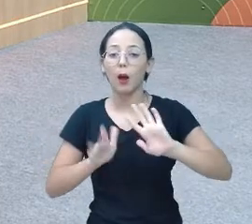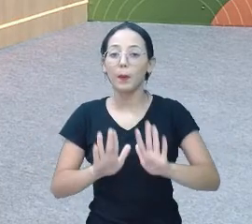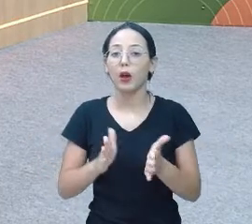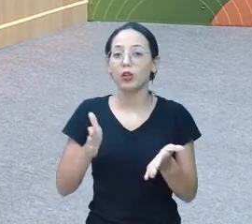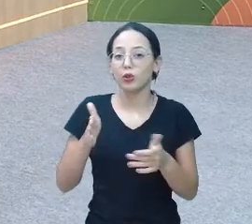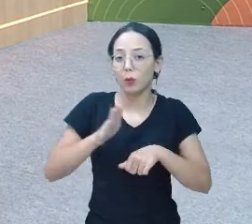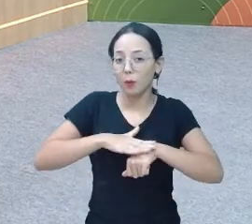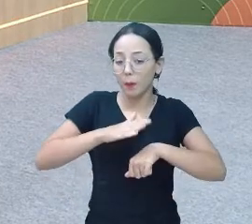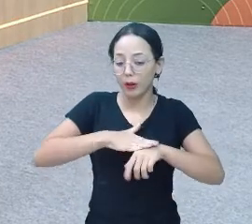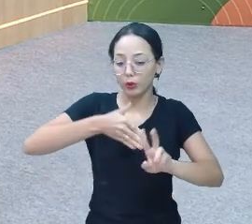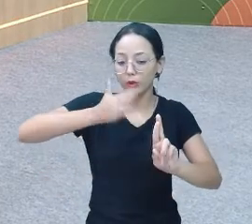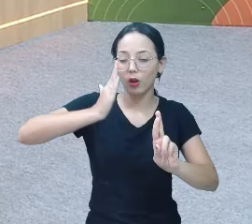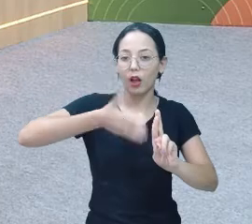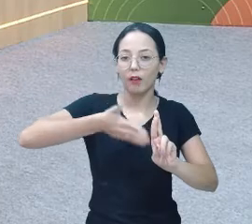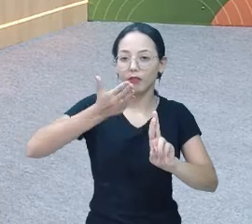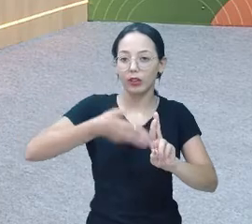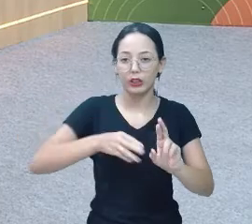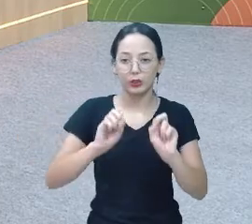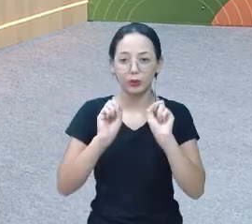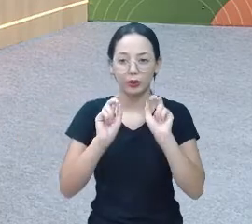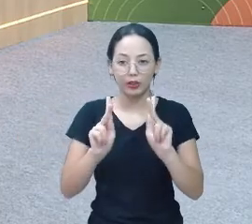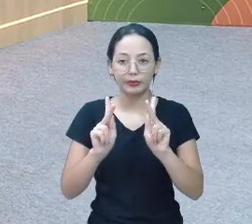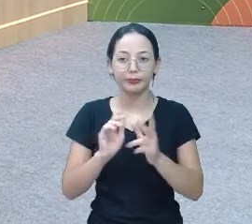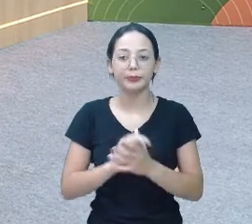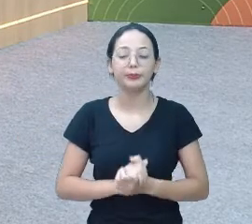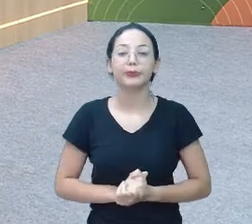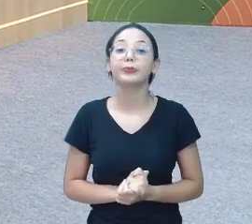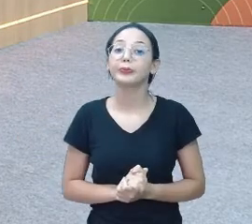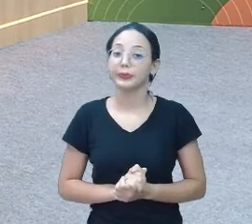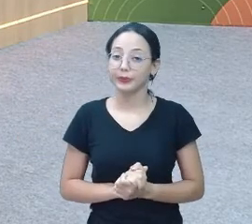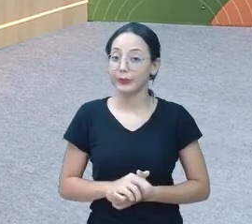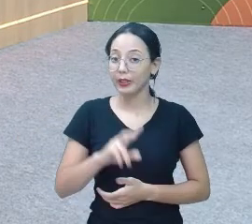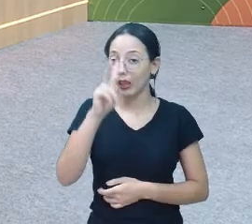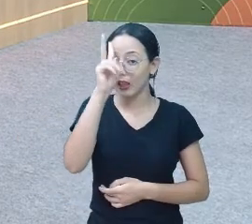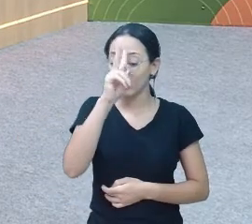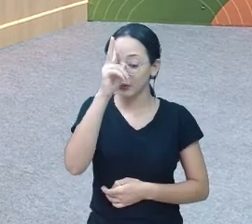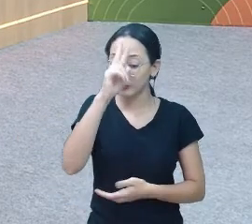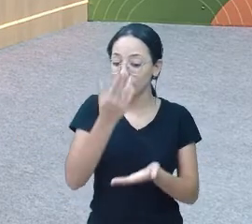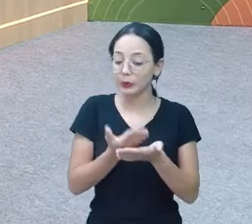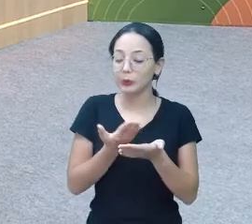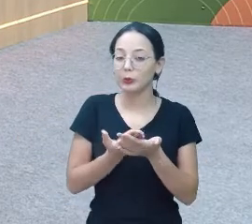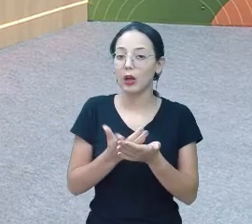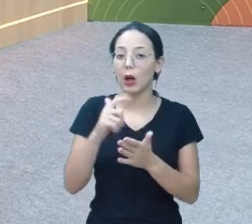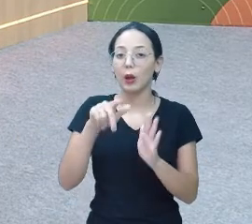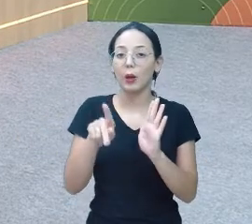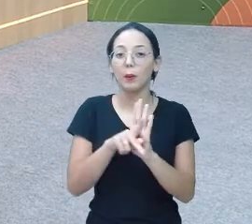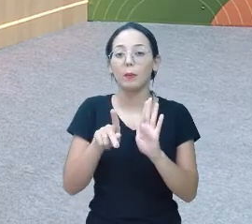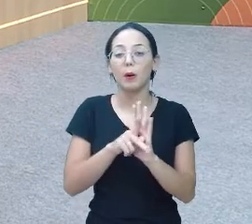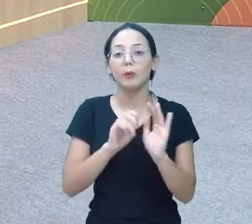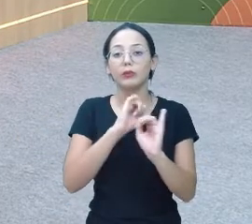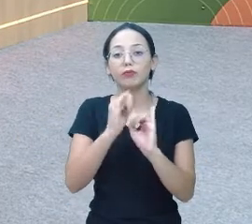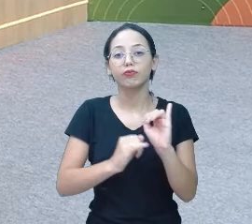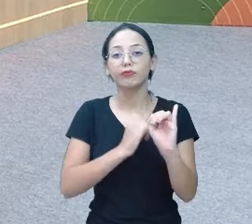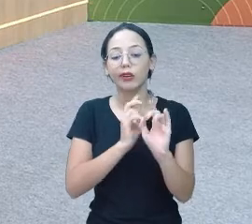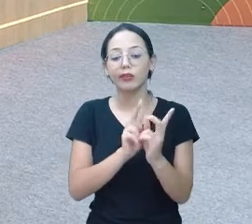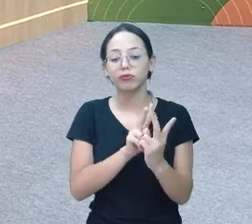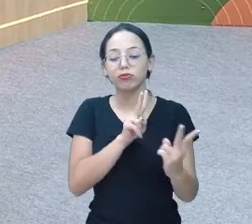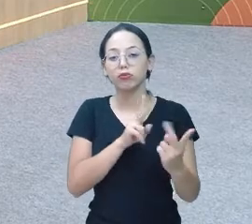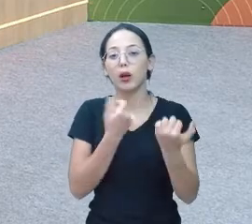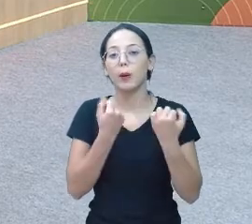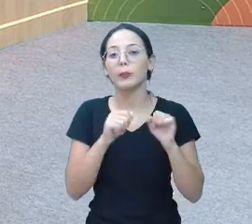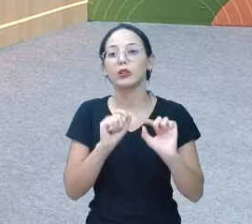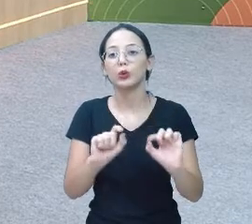faremos referência a ele, tá certo? Então, mais uma vez lembrando que essa aula no formato digital, ela precisa que você